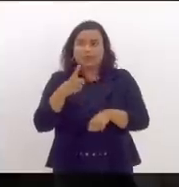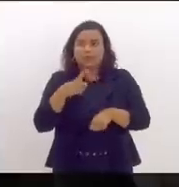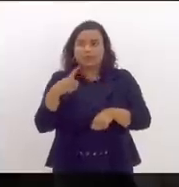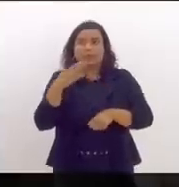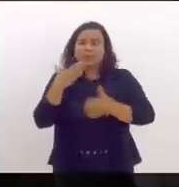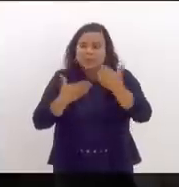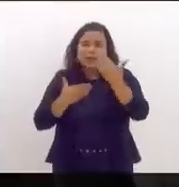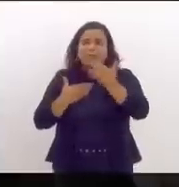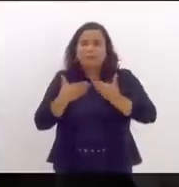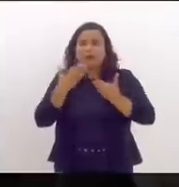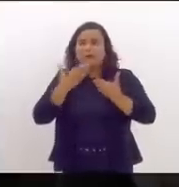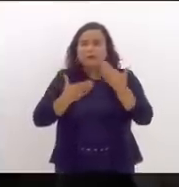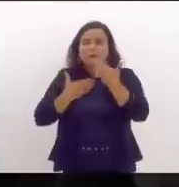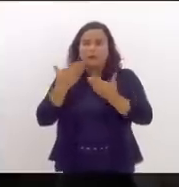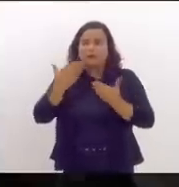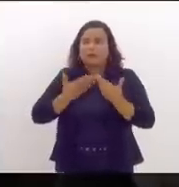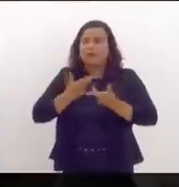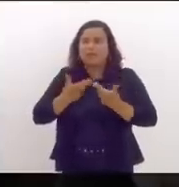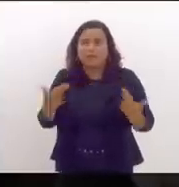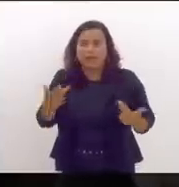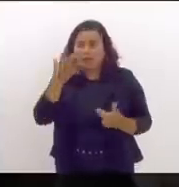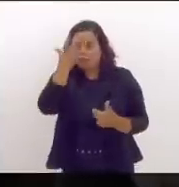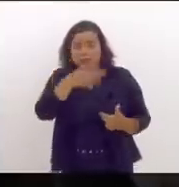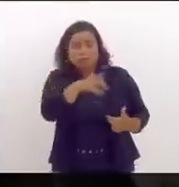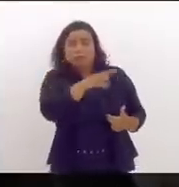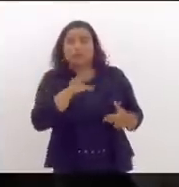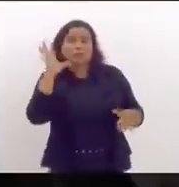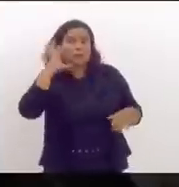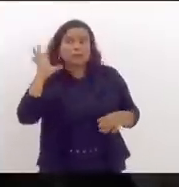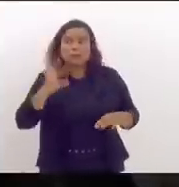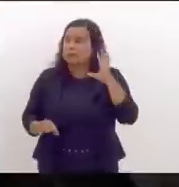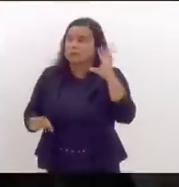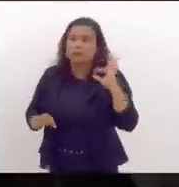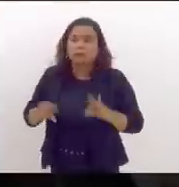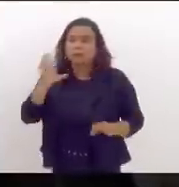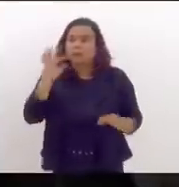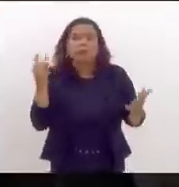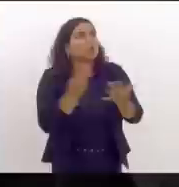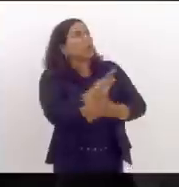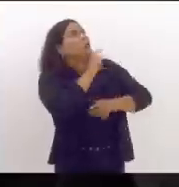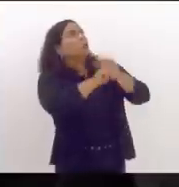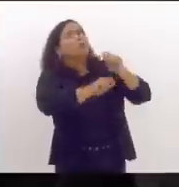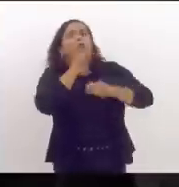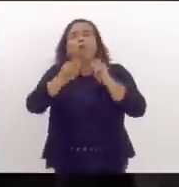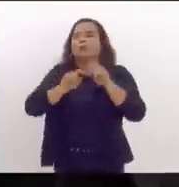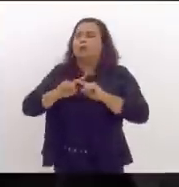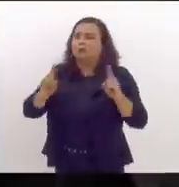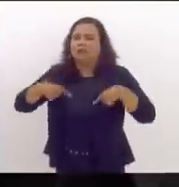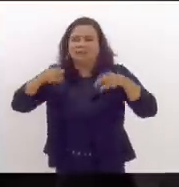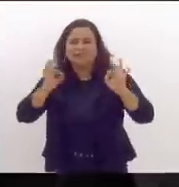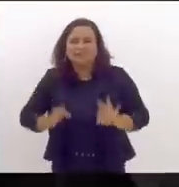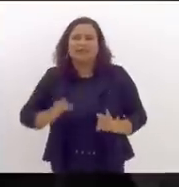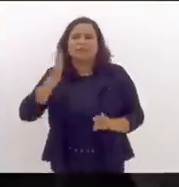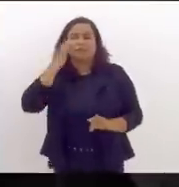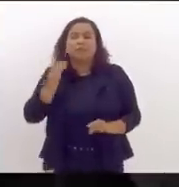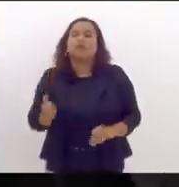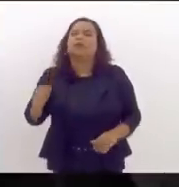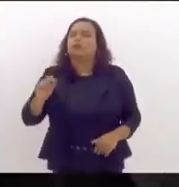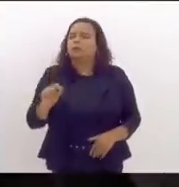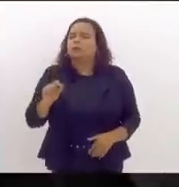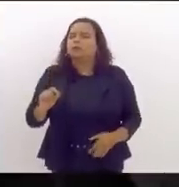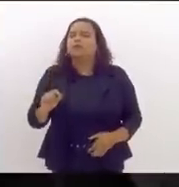de demandas das pessoas que não estão entendendo o que tá acontecendo mas tenho certeza que